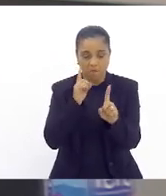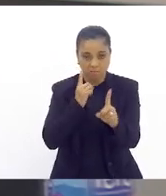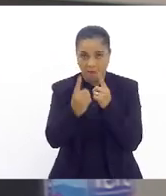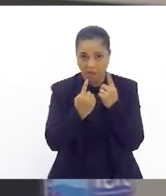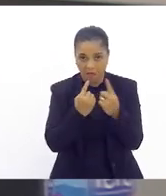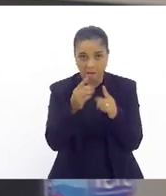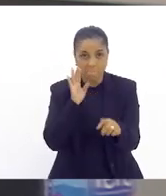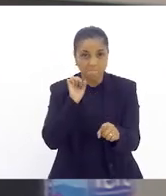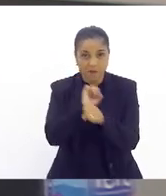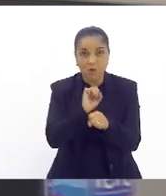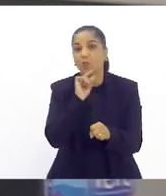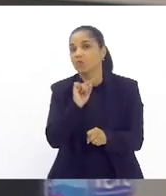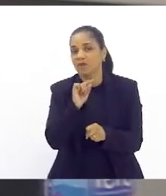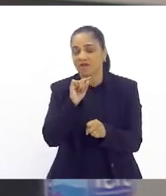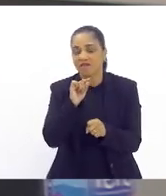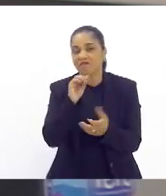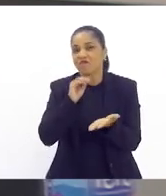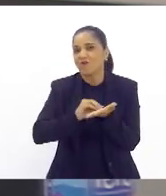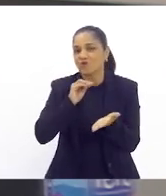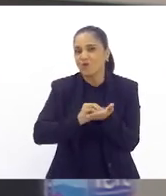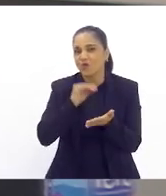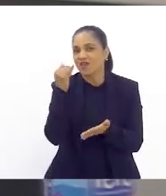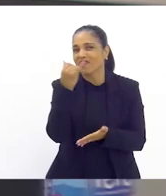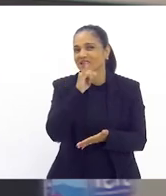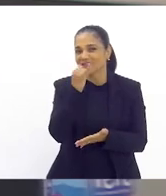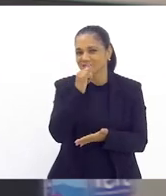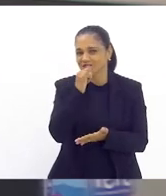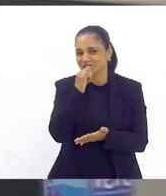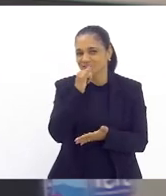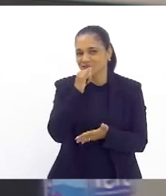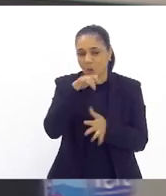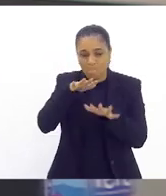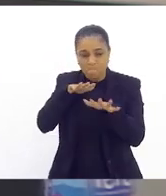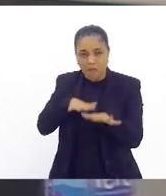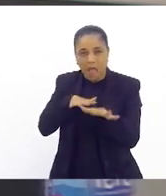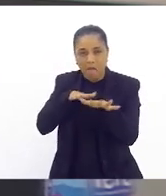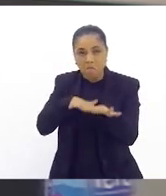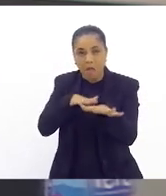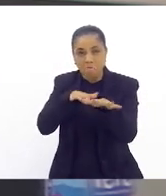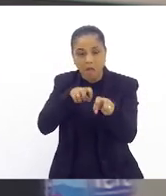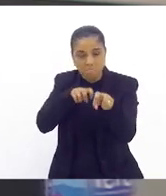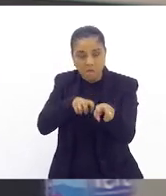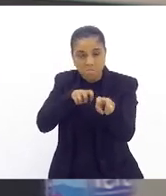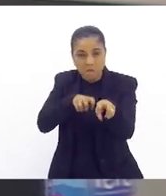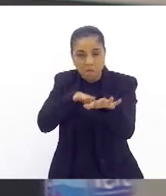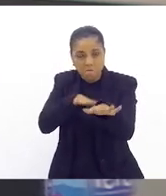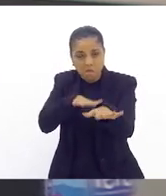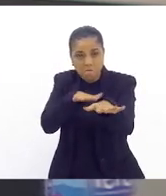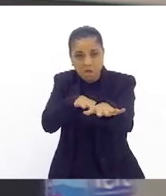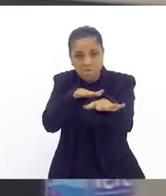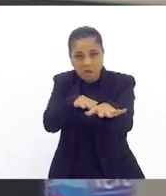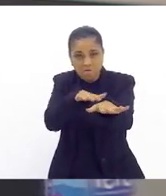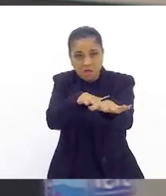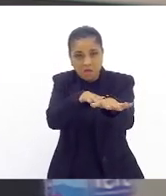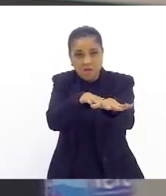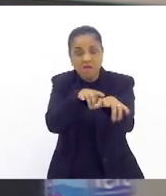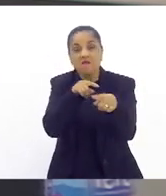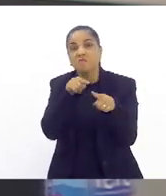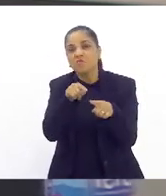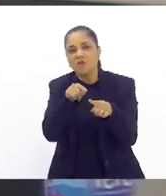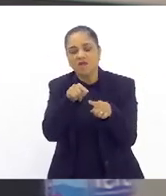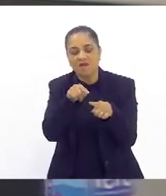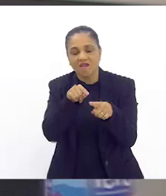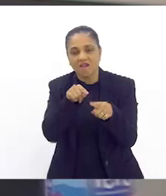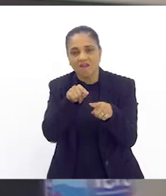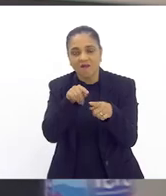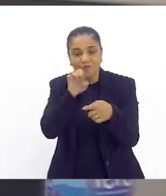elétrica temos muito Maricá E aí eu fiz questão de citar os dois por conta de uma situação que leva o estado